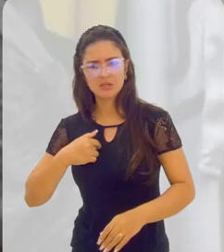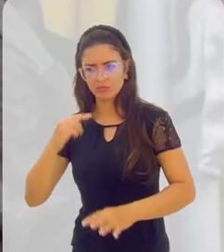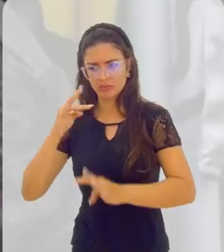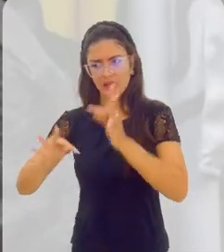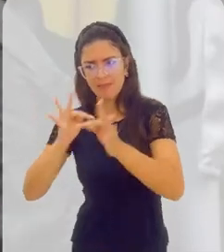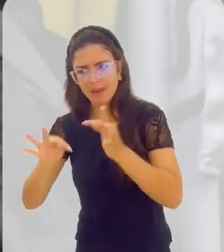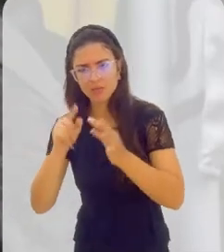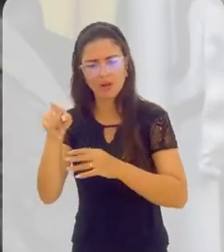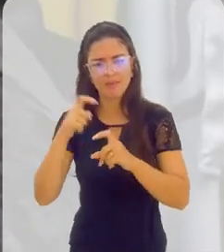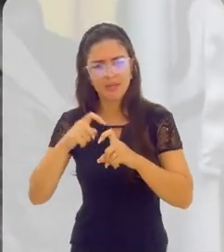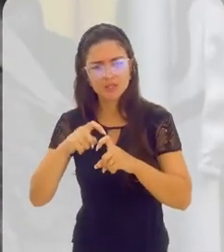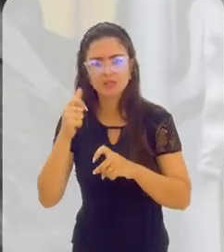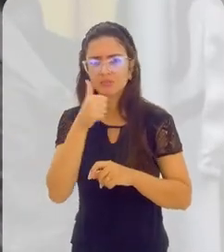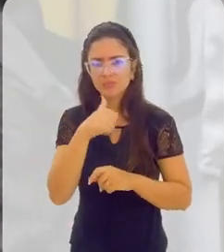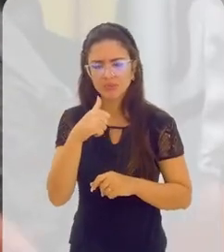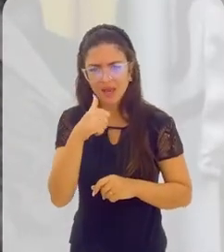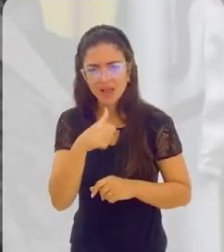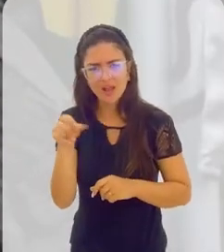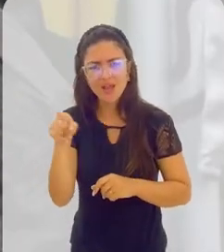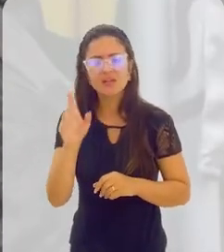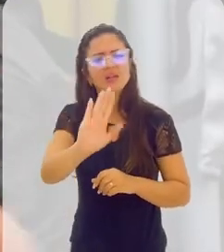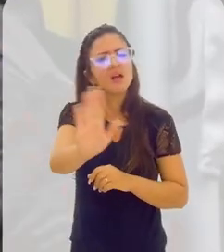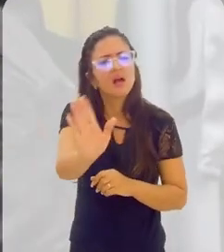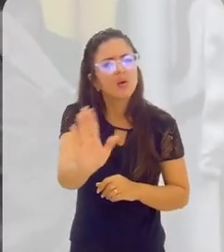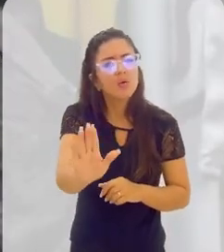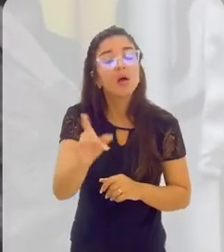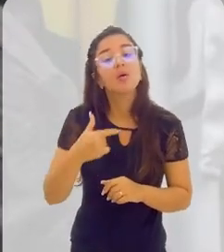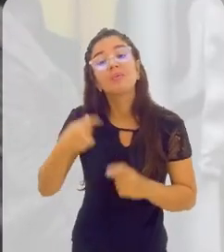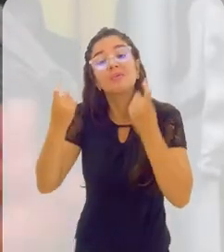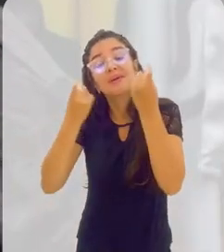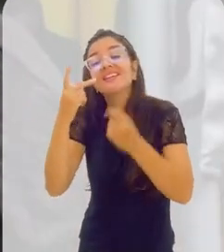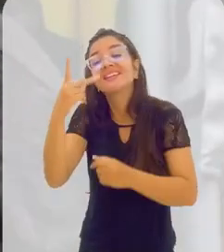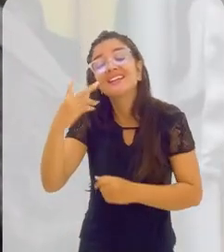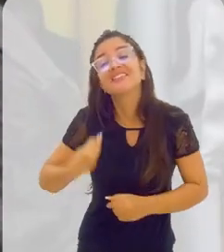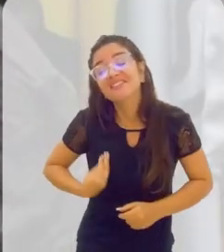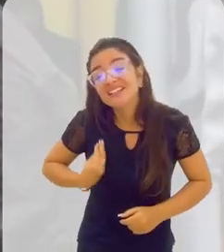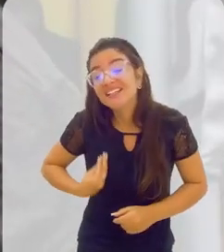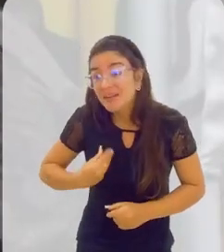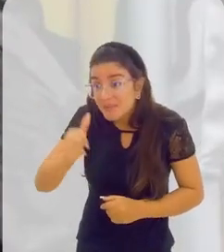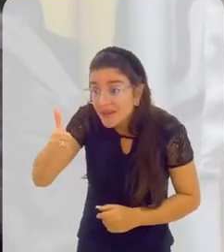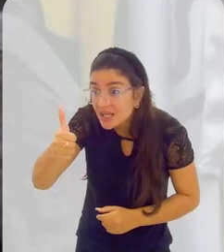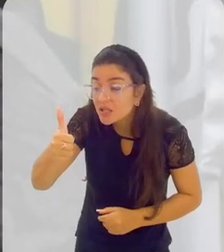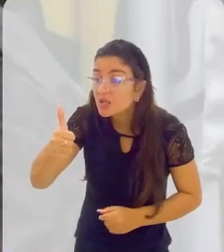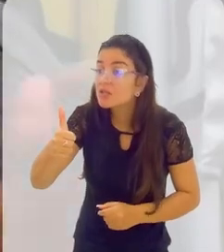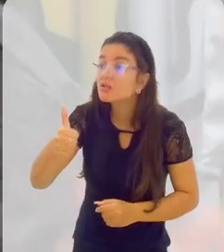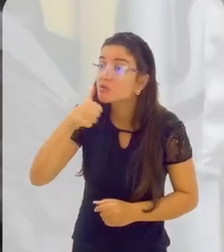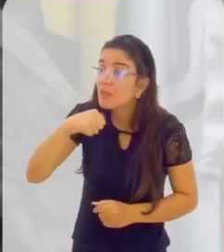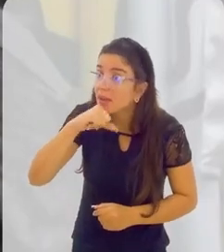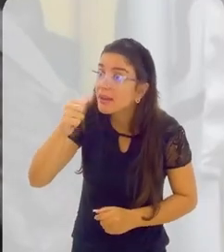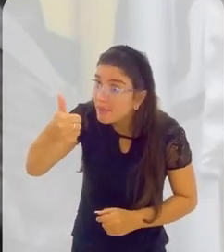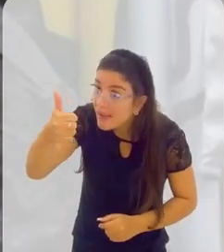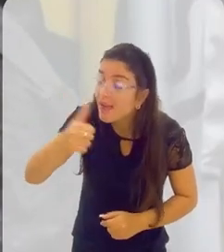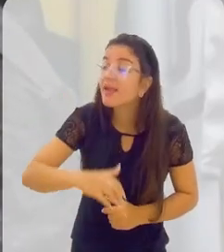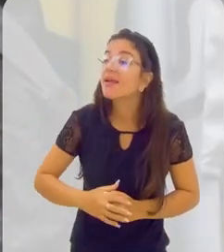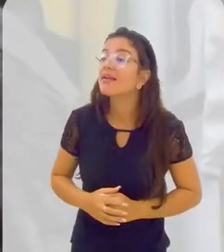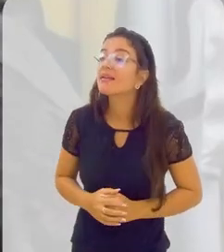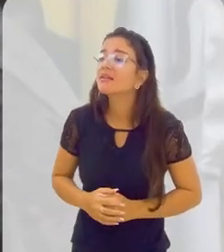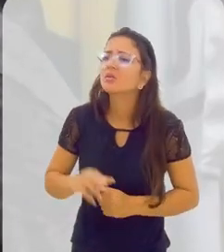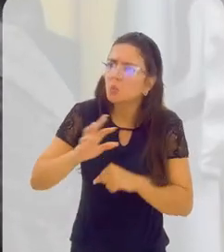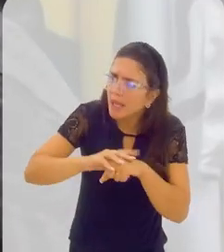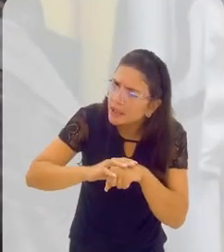mas assim é a vida dele ou ele comprou uma casa mudou a mãe sarou o cara ficou doente não importa né